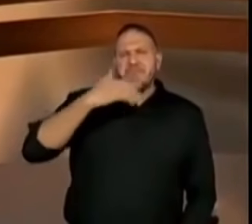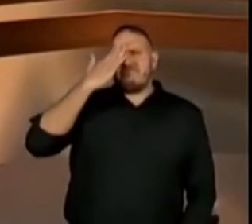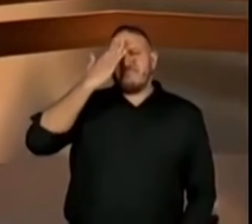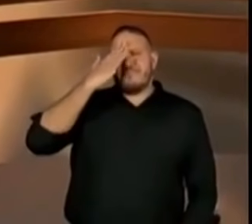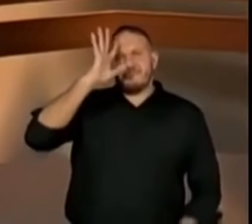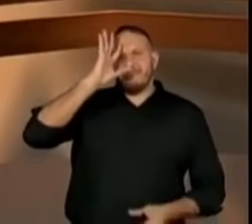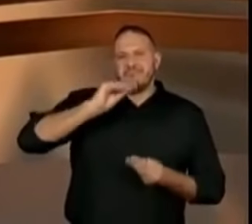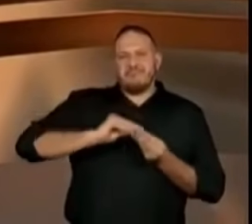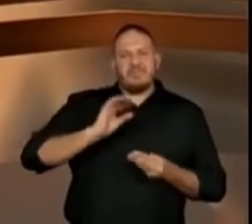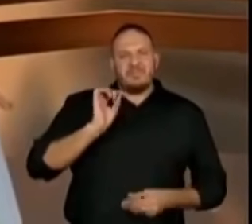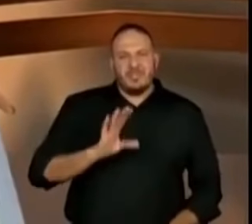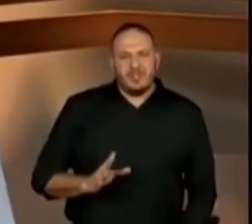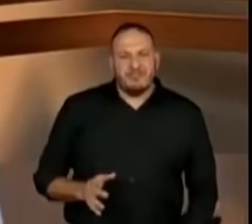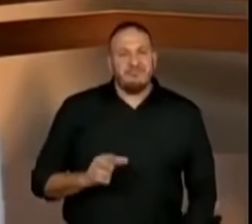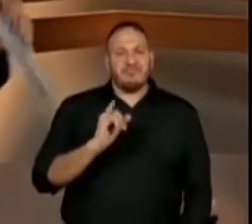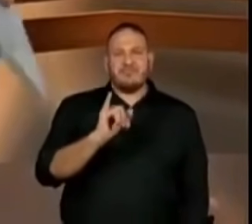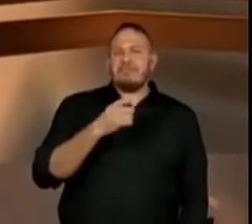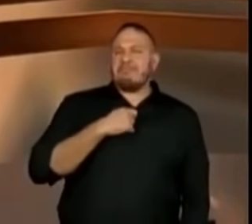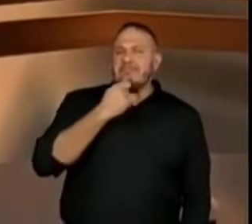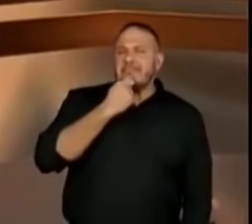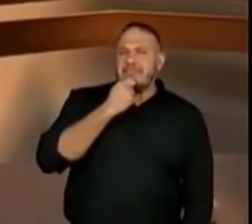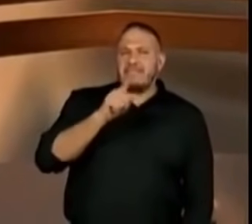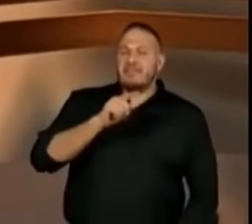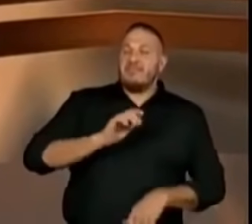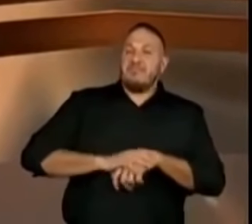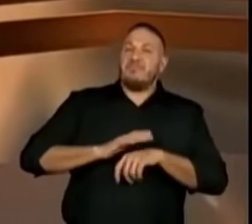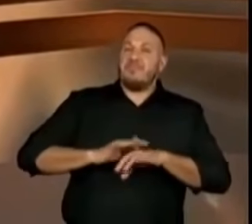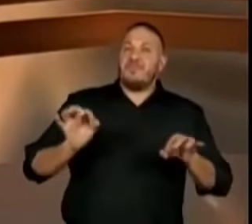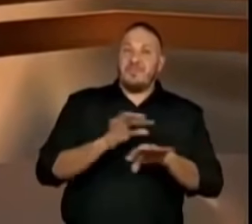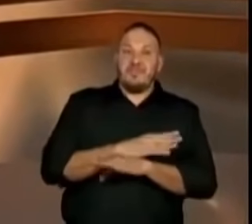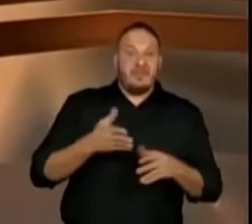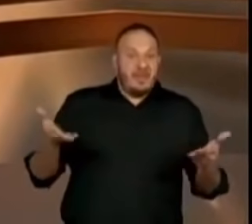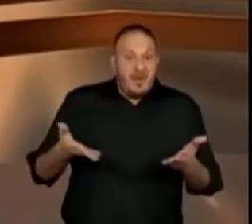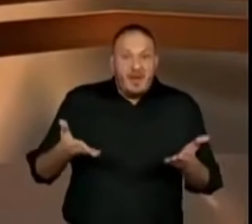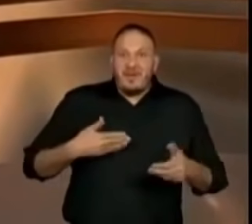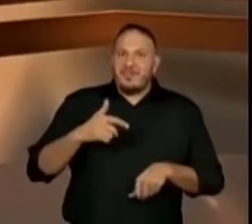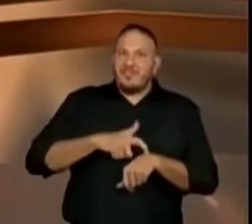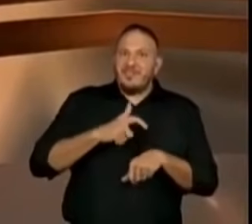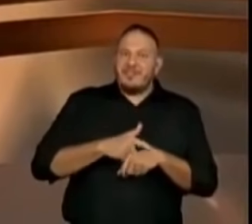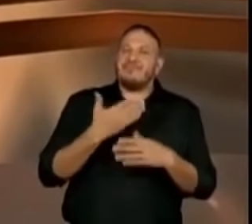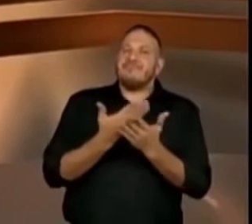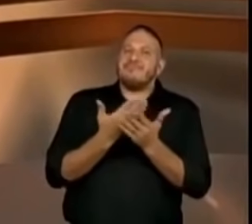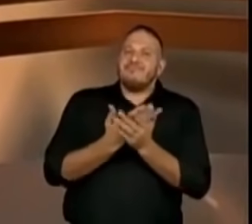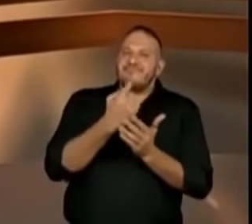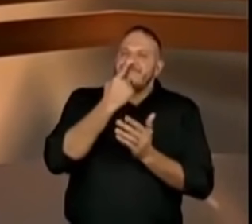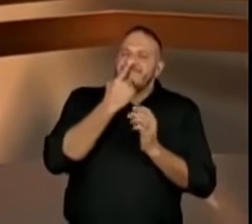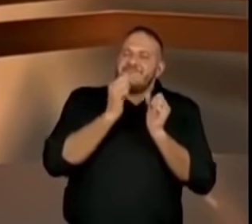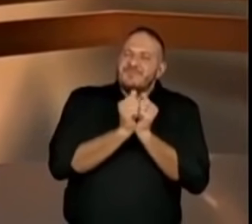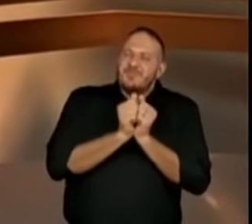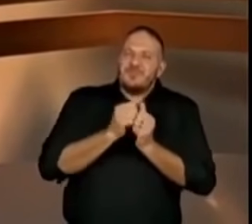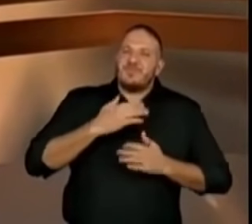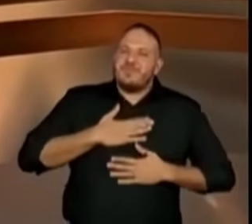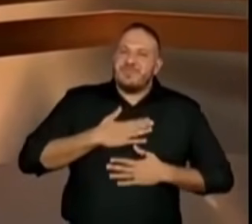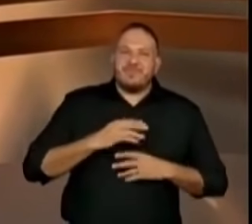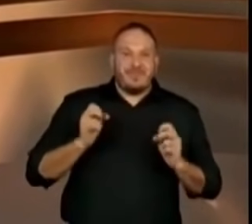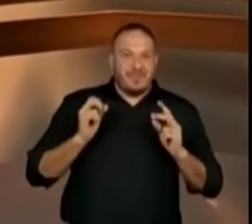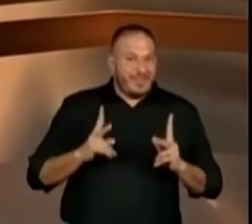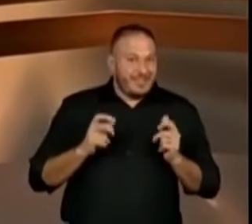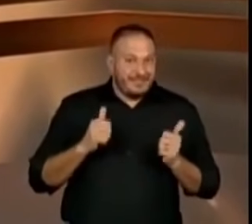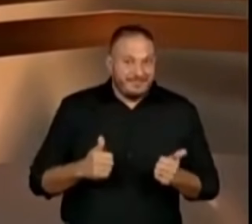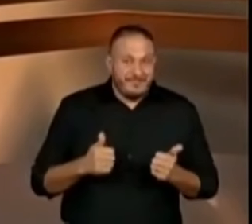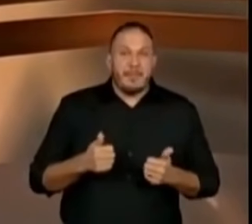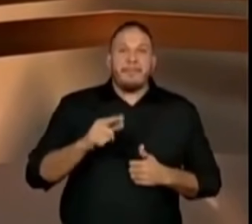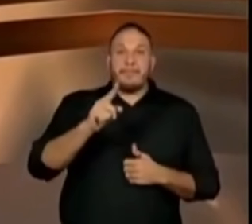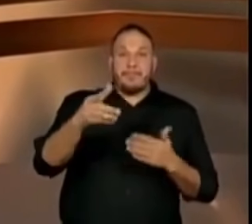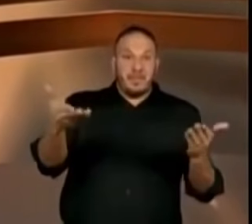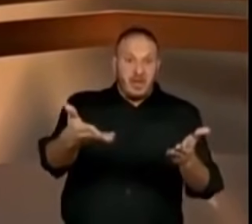certificar. Certo? E se você não fez, agora é a hora. A hora de fazer juntinho aqui comigo. Certo? Então, o